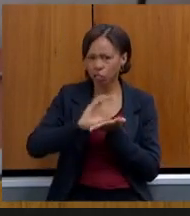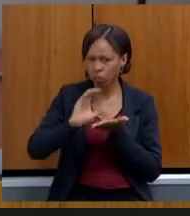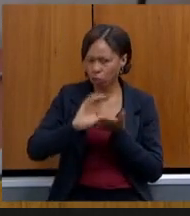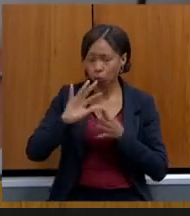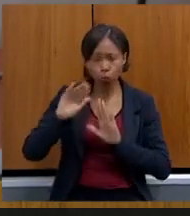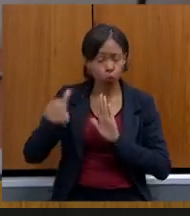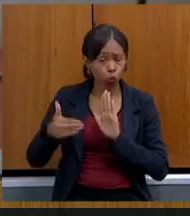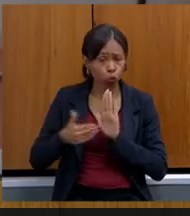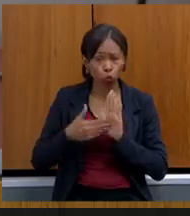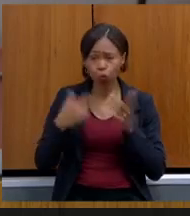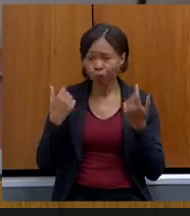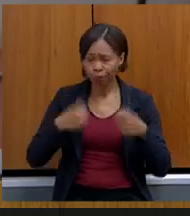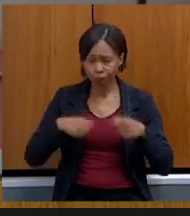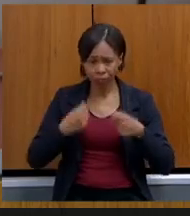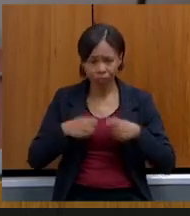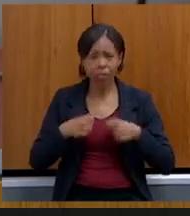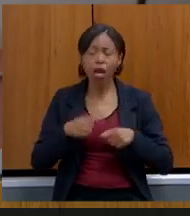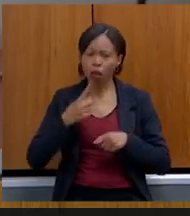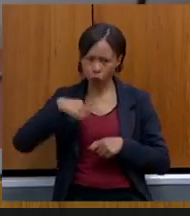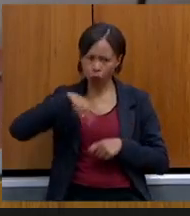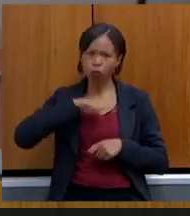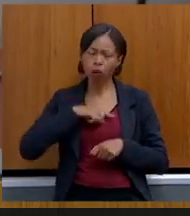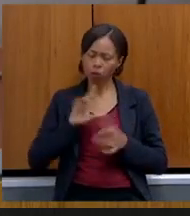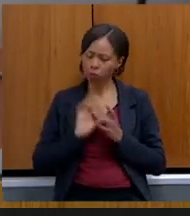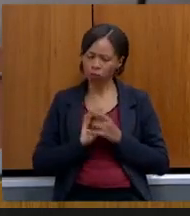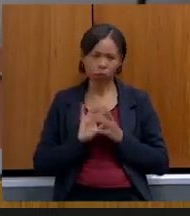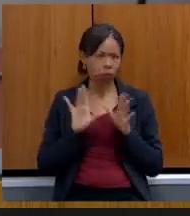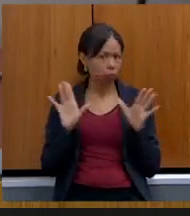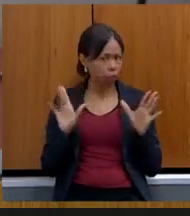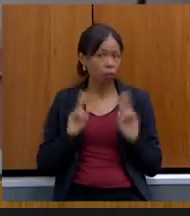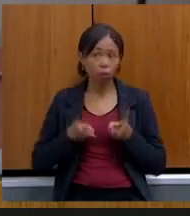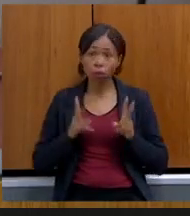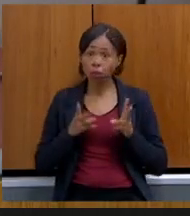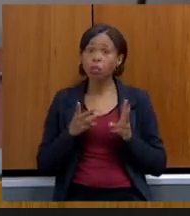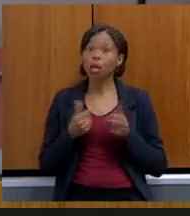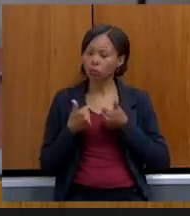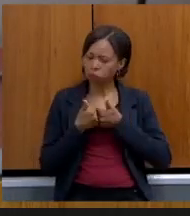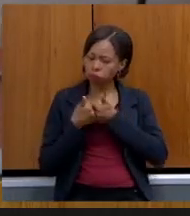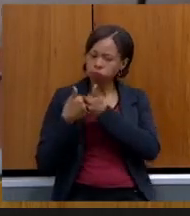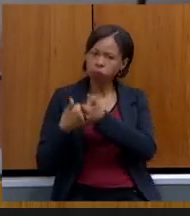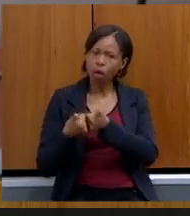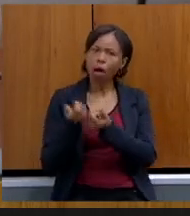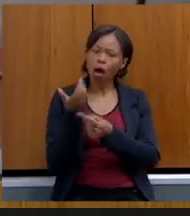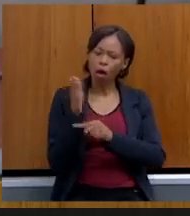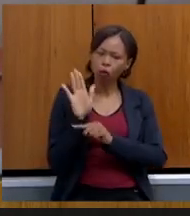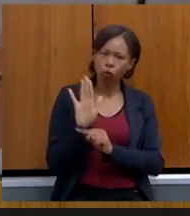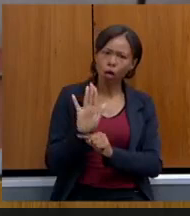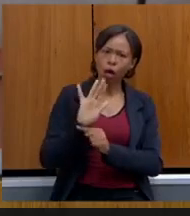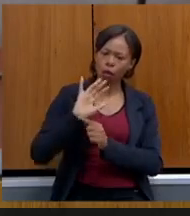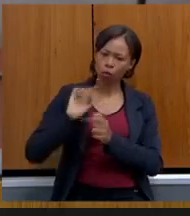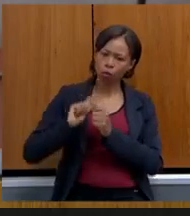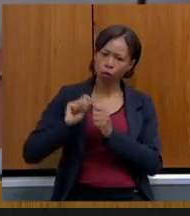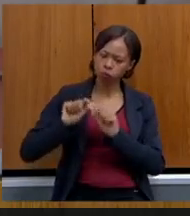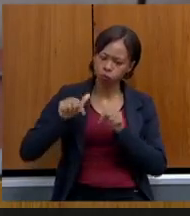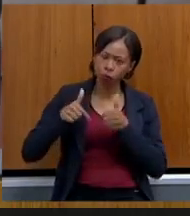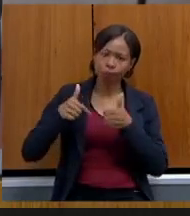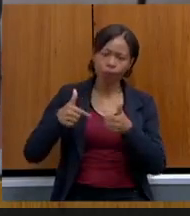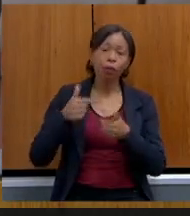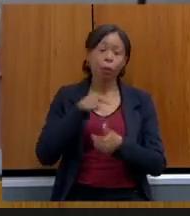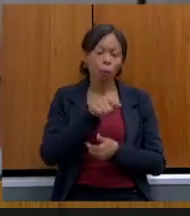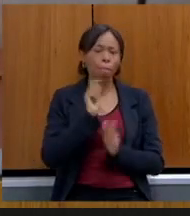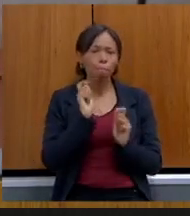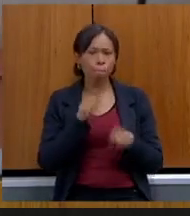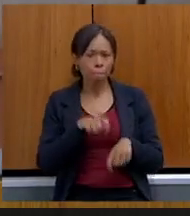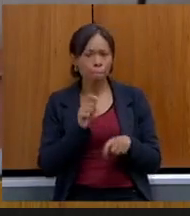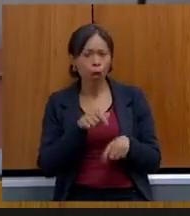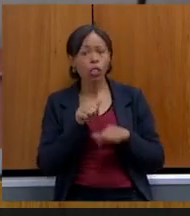for necessária é estamos aqui à disposição e sempre muito próximos ajudando execução então você pode